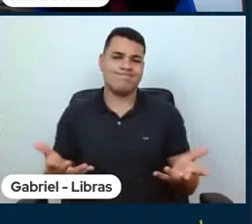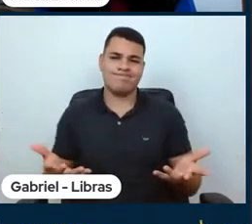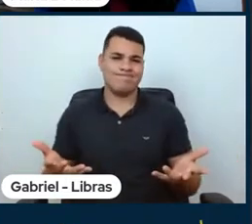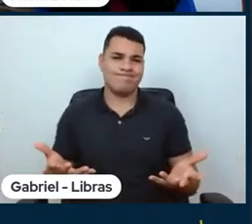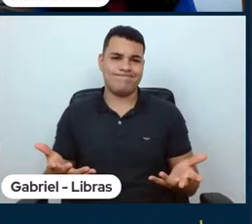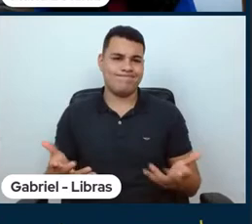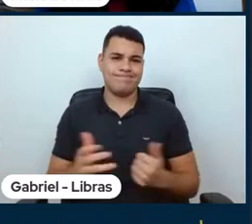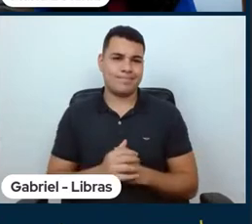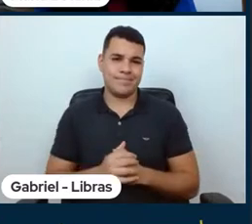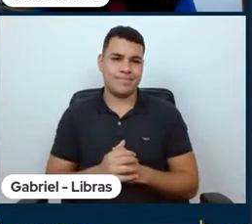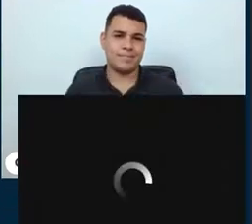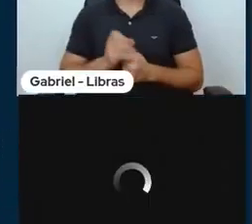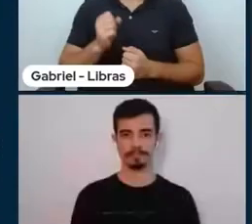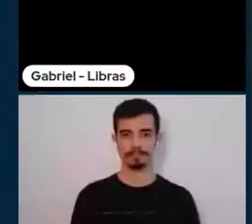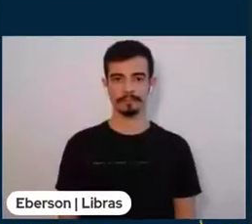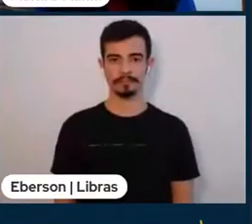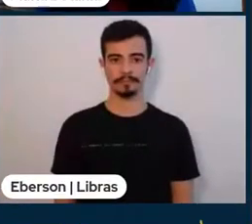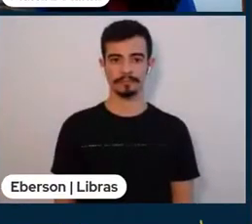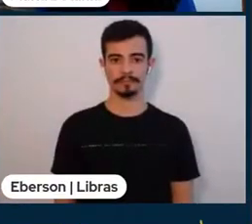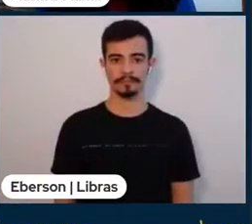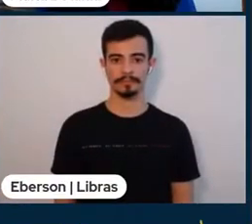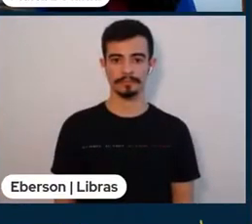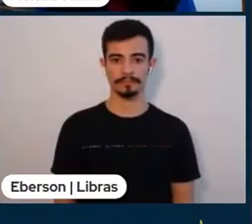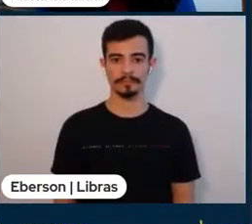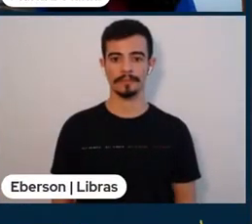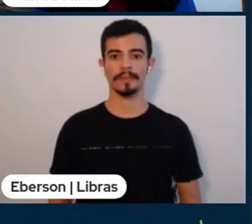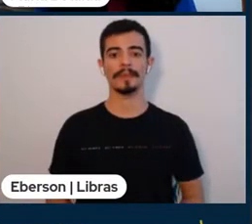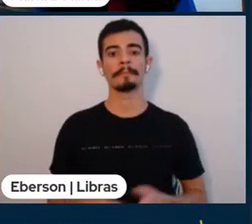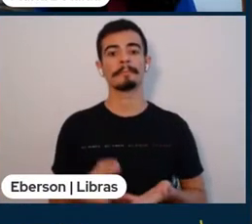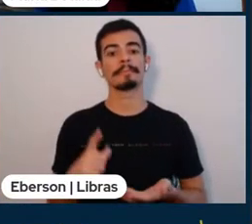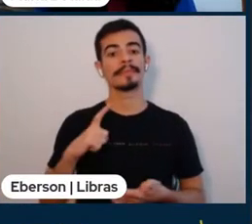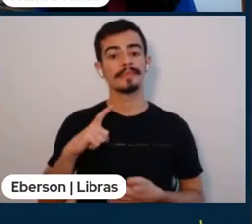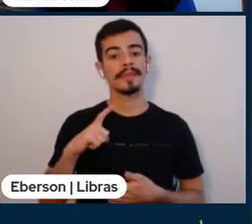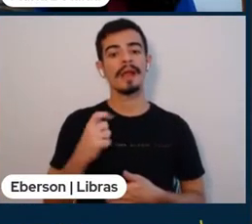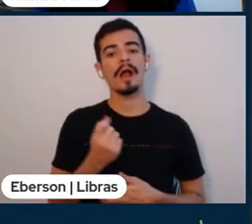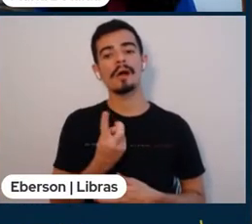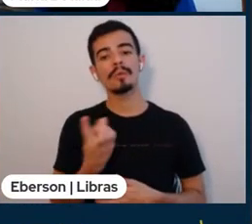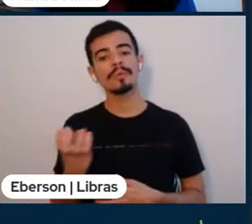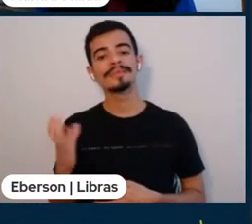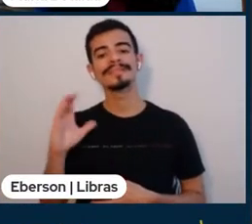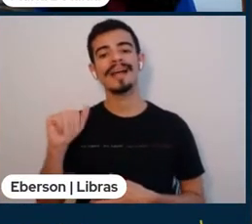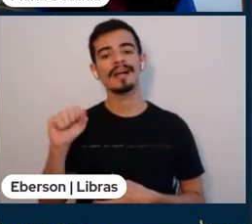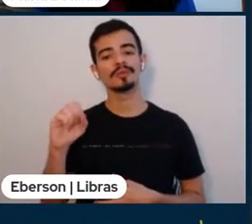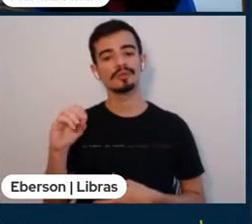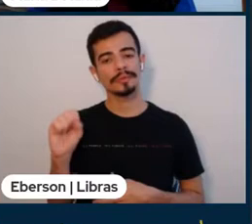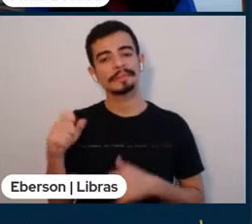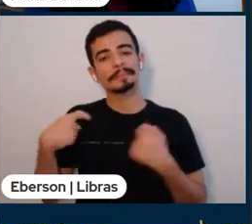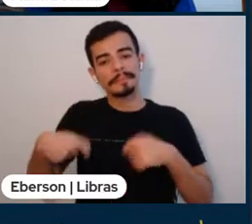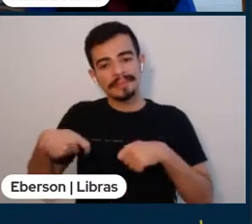Na prática, são casos muito específicos que você vai precisar de certificações.